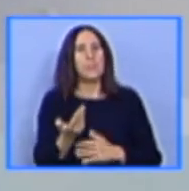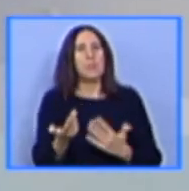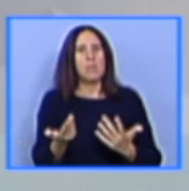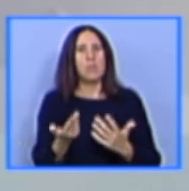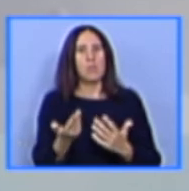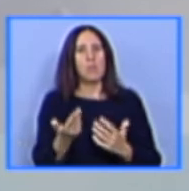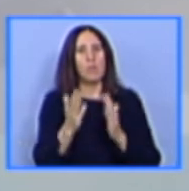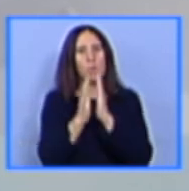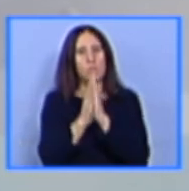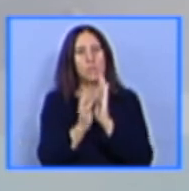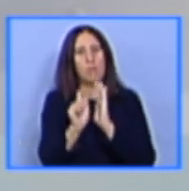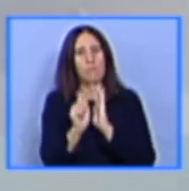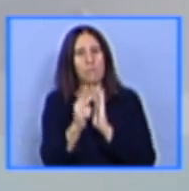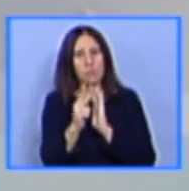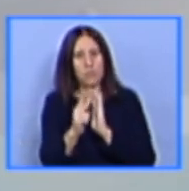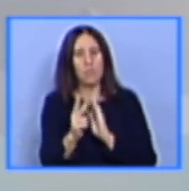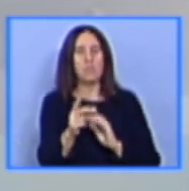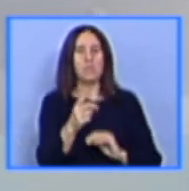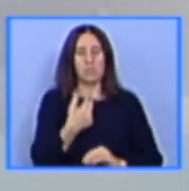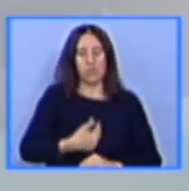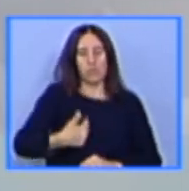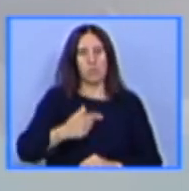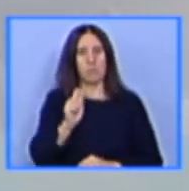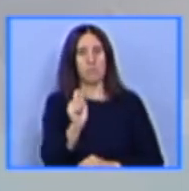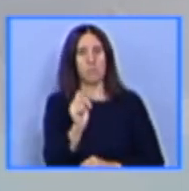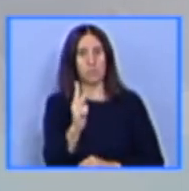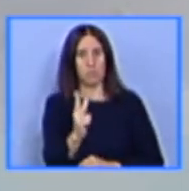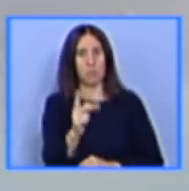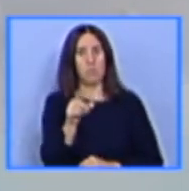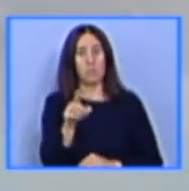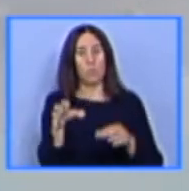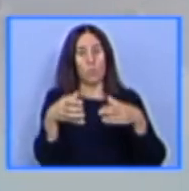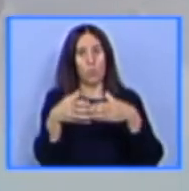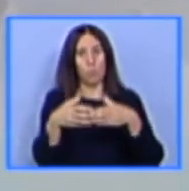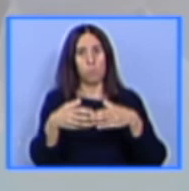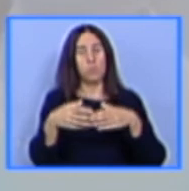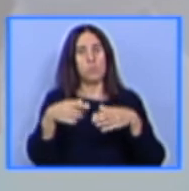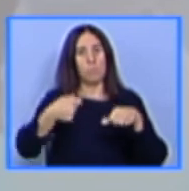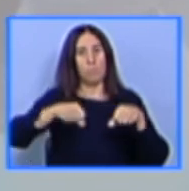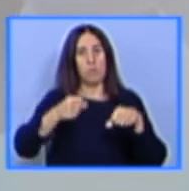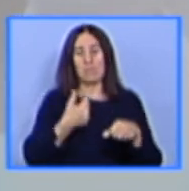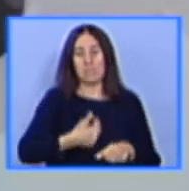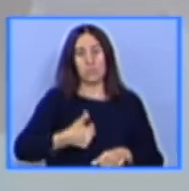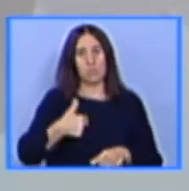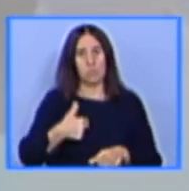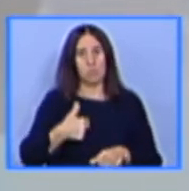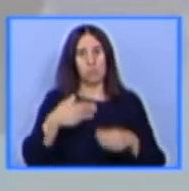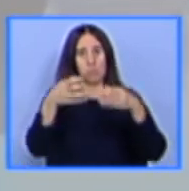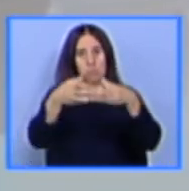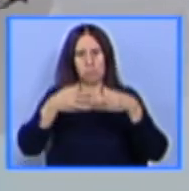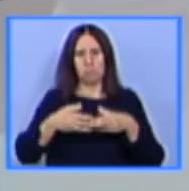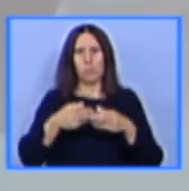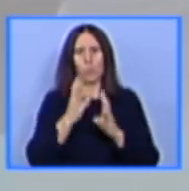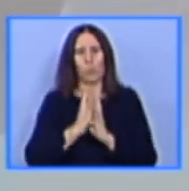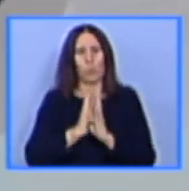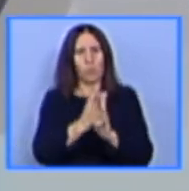da confissão evangélica, da confissão cristã evangélica, que um grupo de motares cristãos e que abre o cortejo, que é sempre